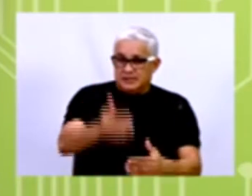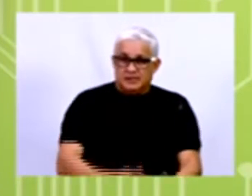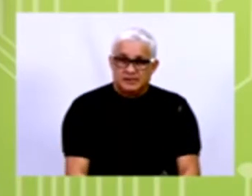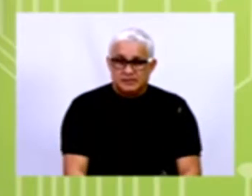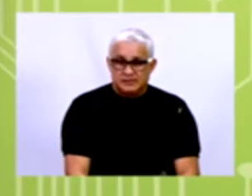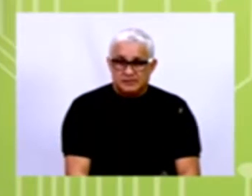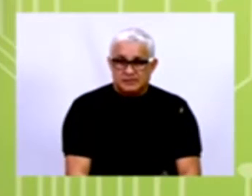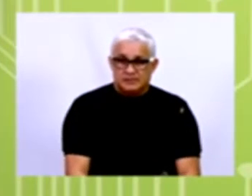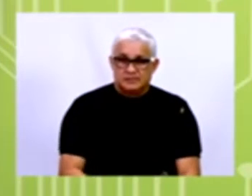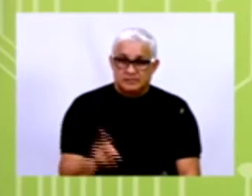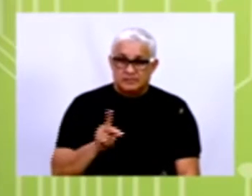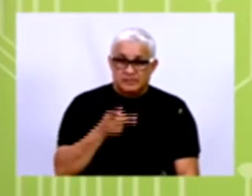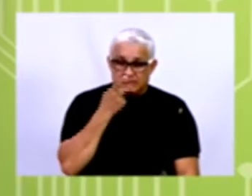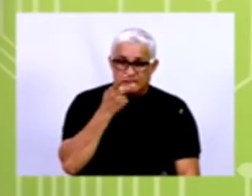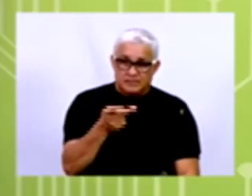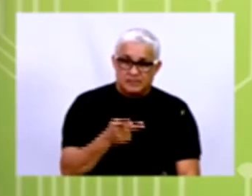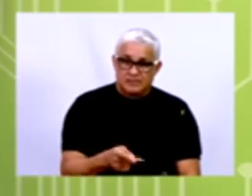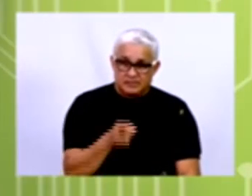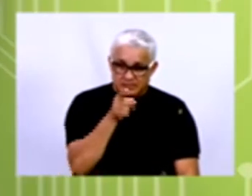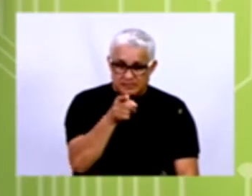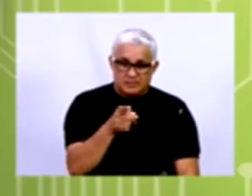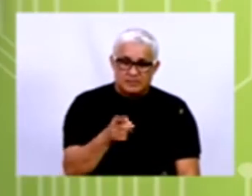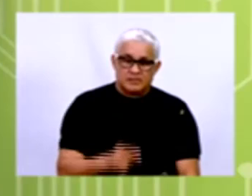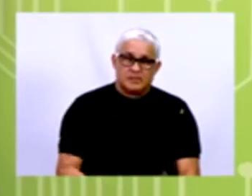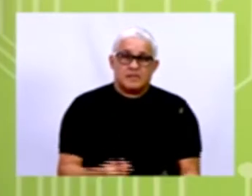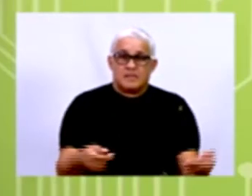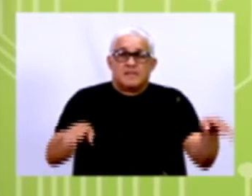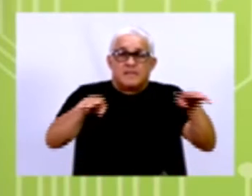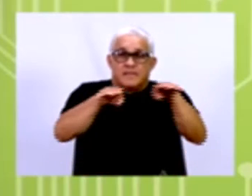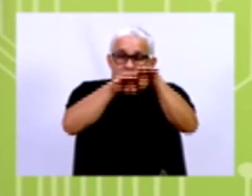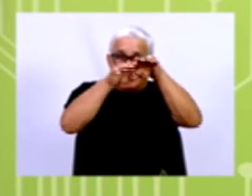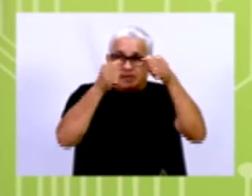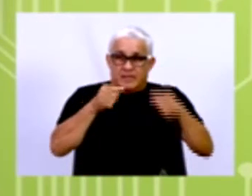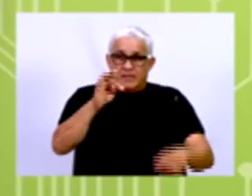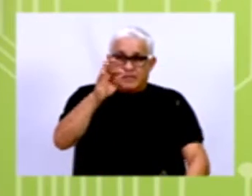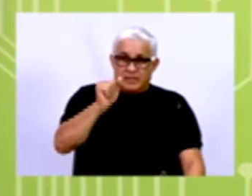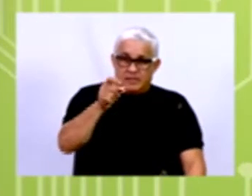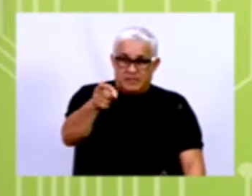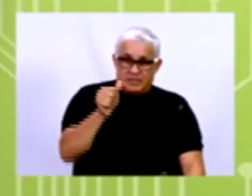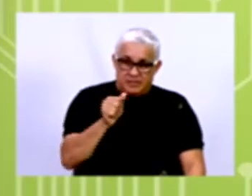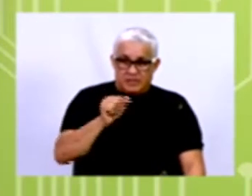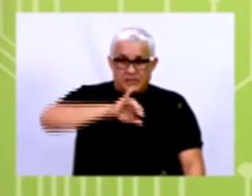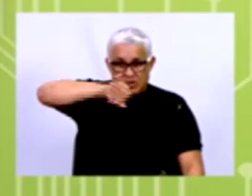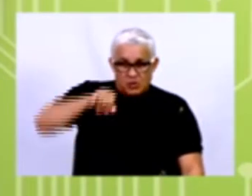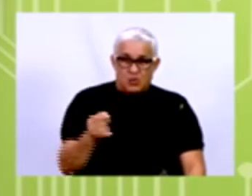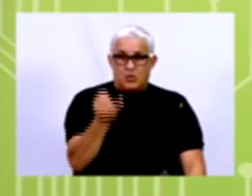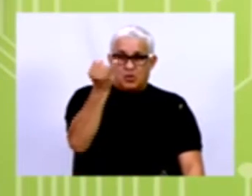a professora indicou, para você restabelecer equilíbrio tem a ver com a taxa de juro. Você tem que